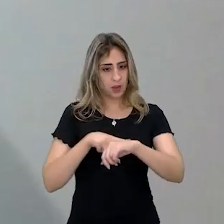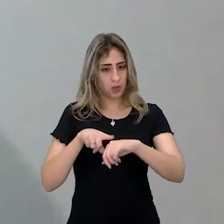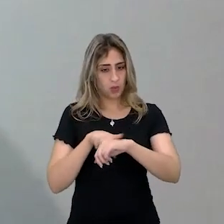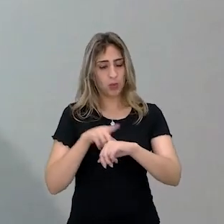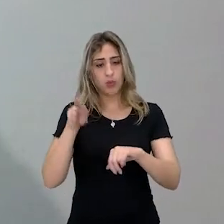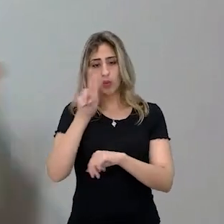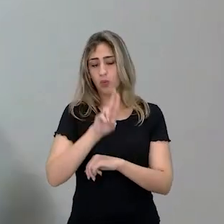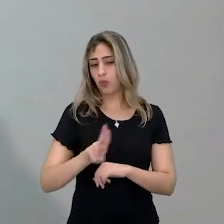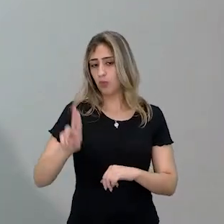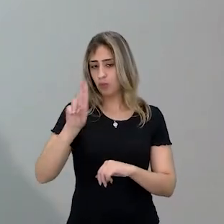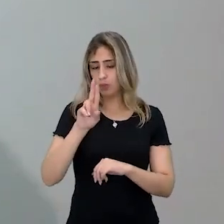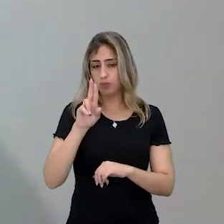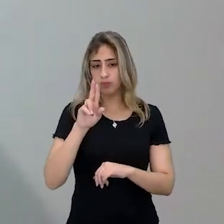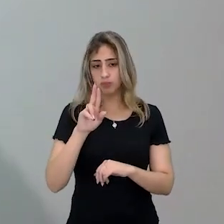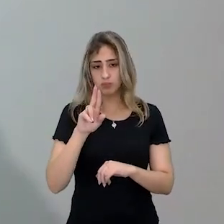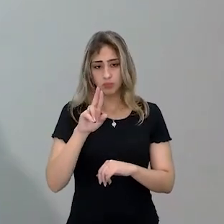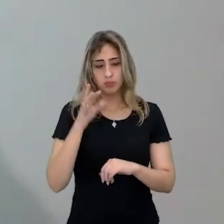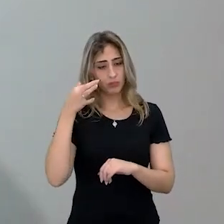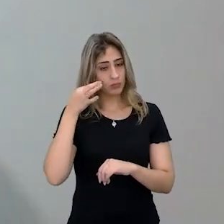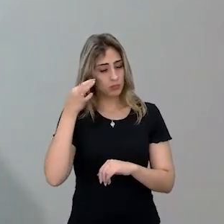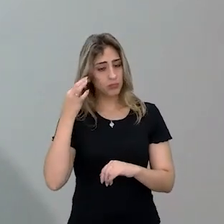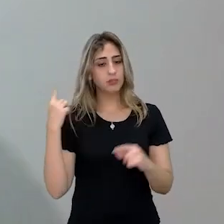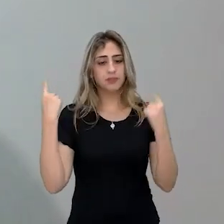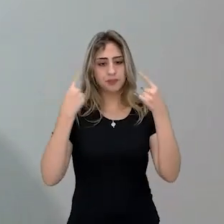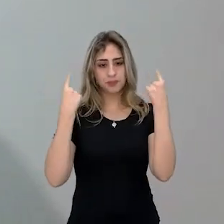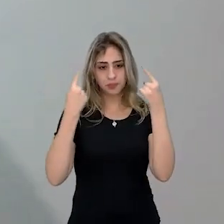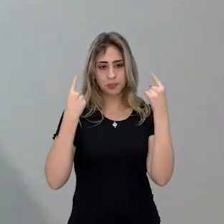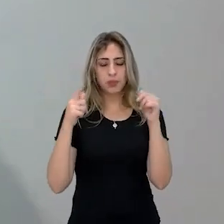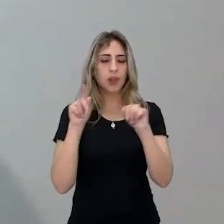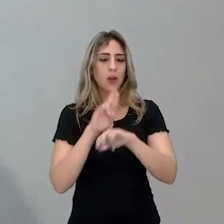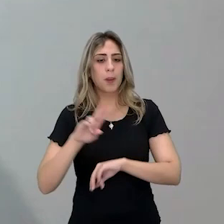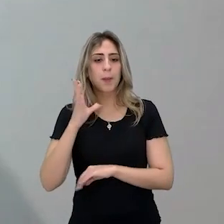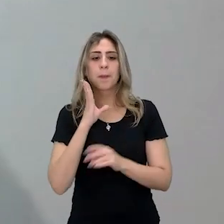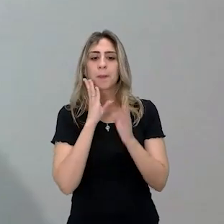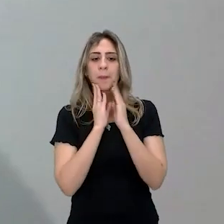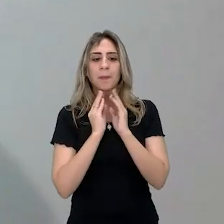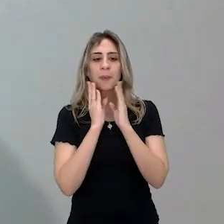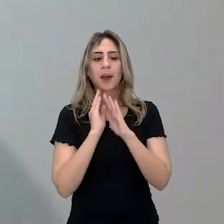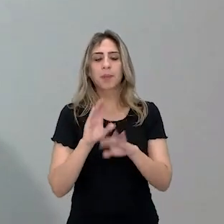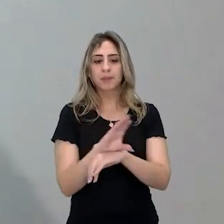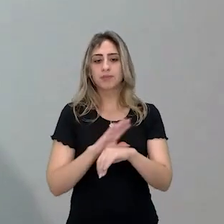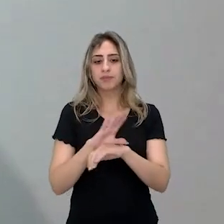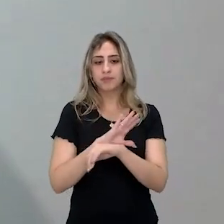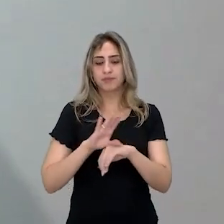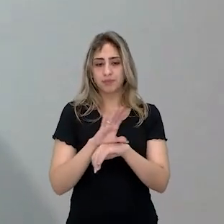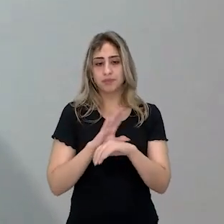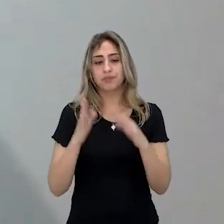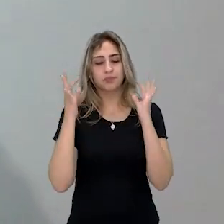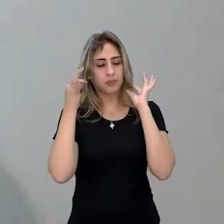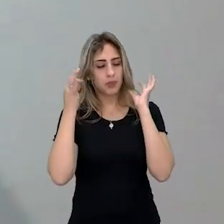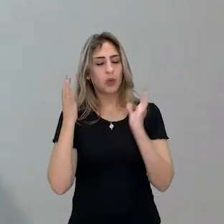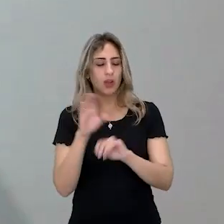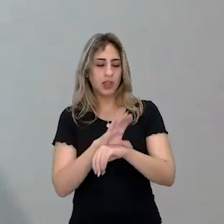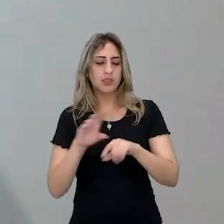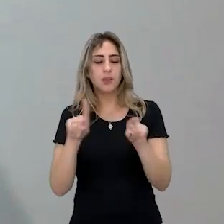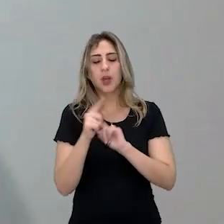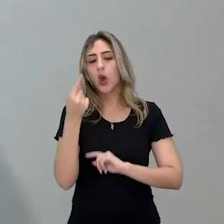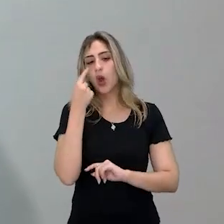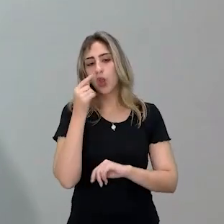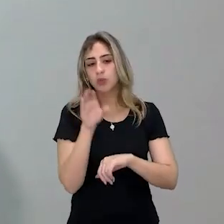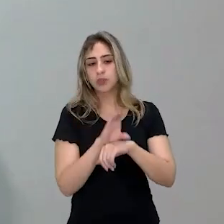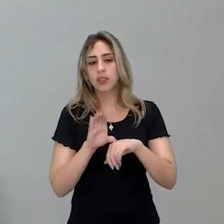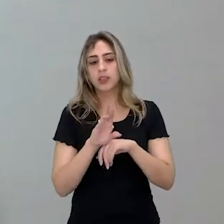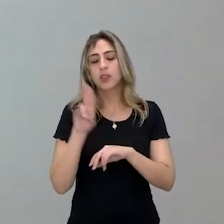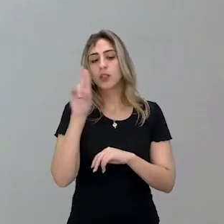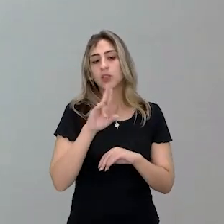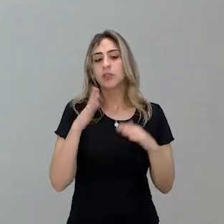de pele, de homem branco, de cabelos encaracolados, barba castanha, cabelos castanhos também, assim como meus olhos.